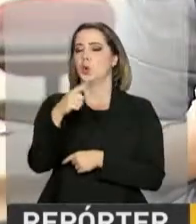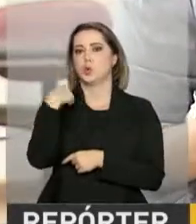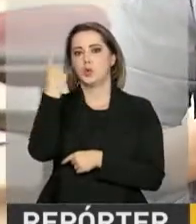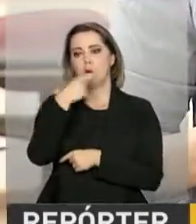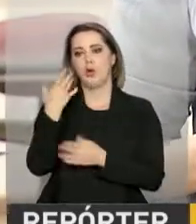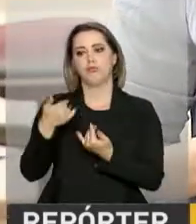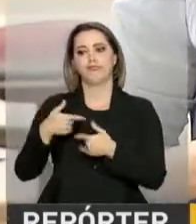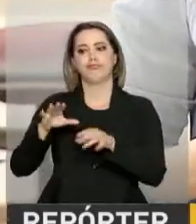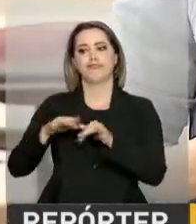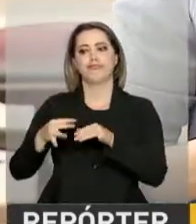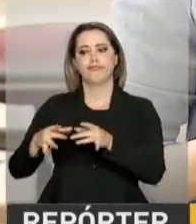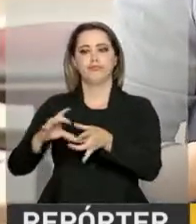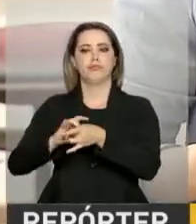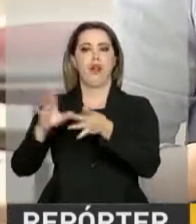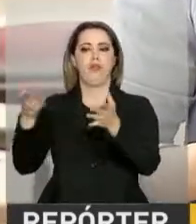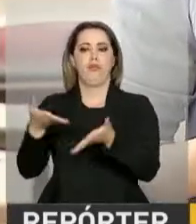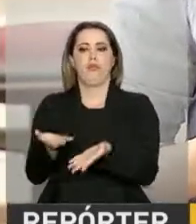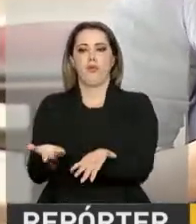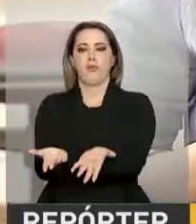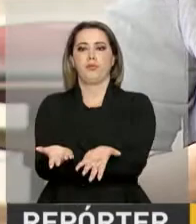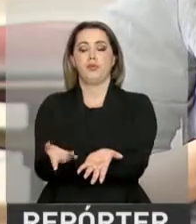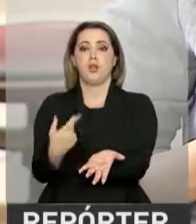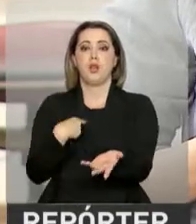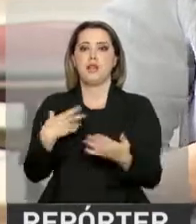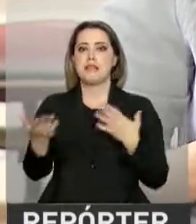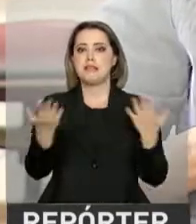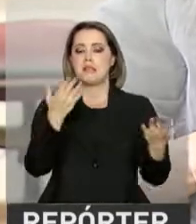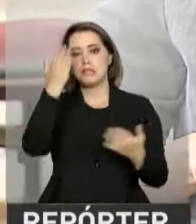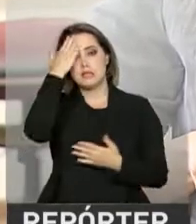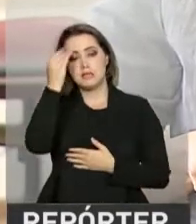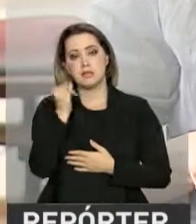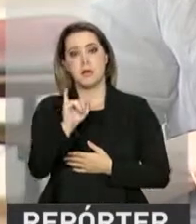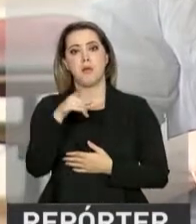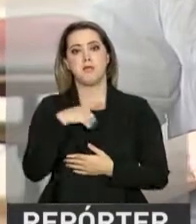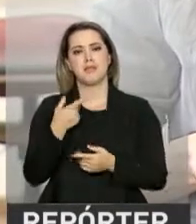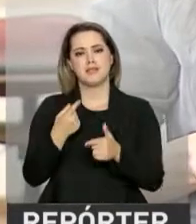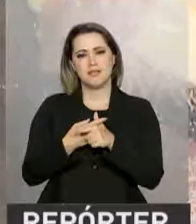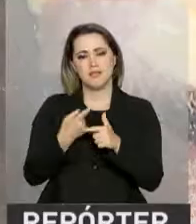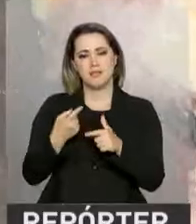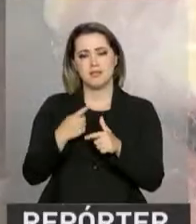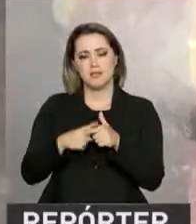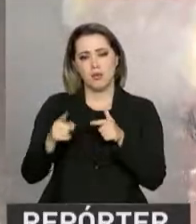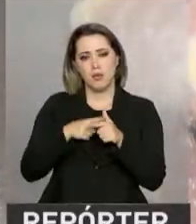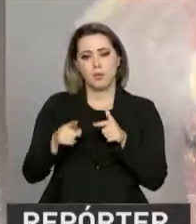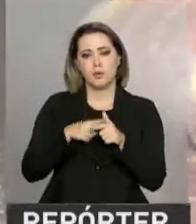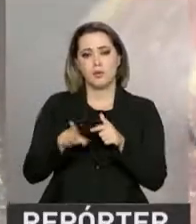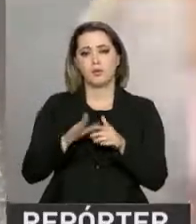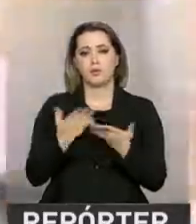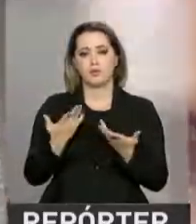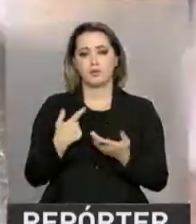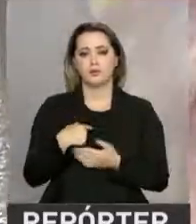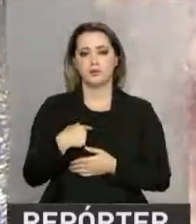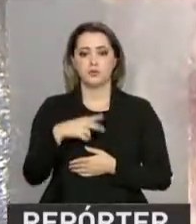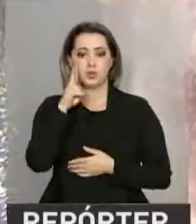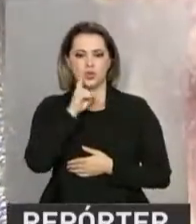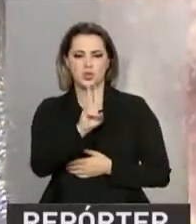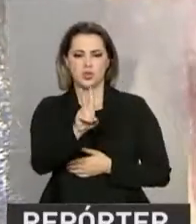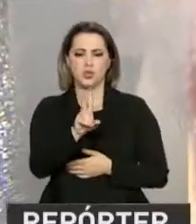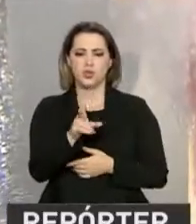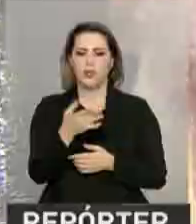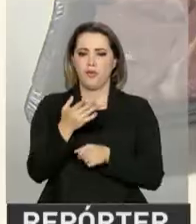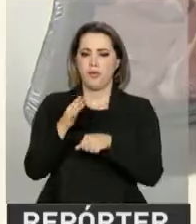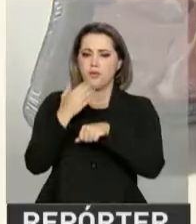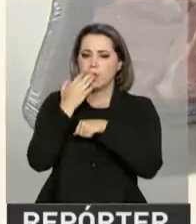horas. Será que é possível para o consumidor saber se o produto está ou não estragado na prateleira? A gente pode perceber que existe uma alteração de cor